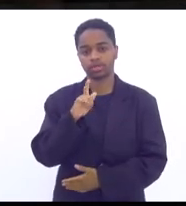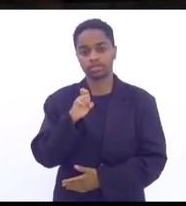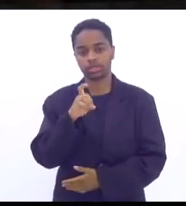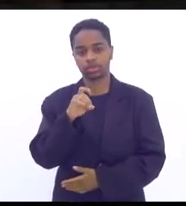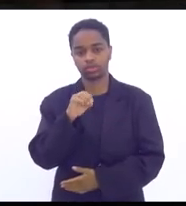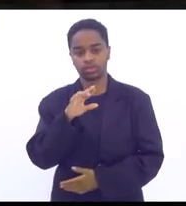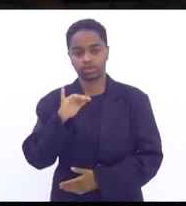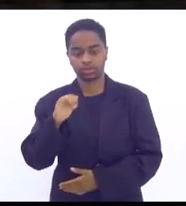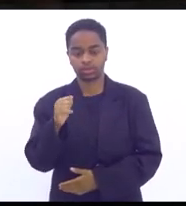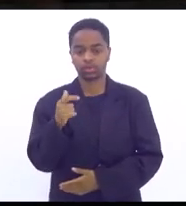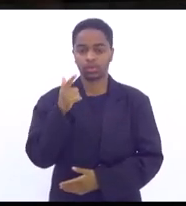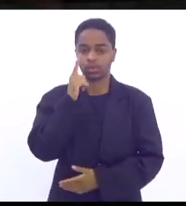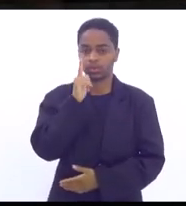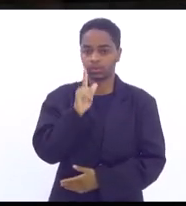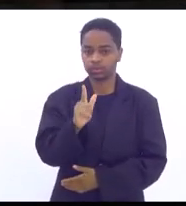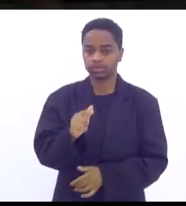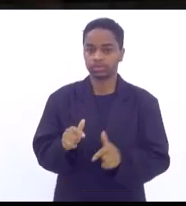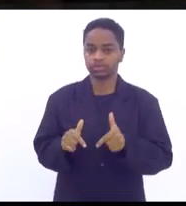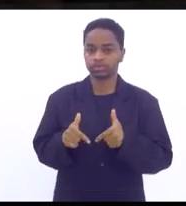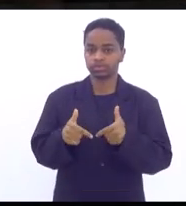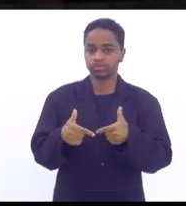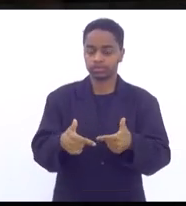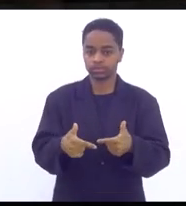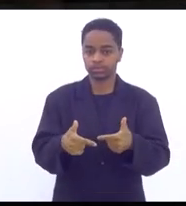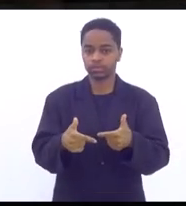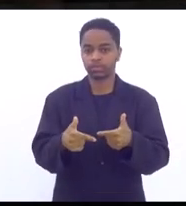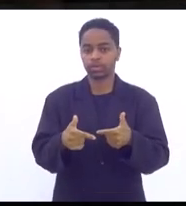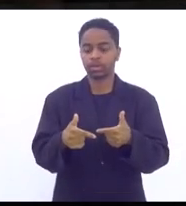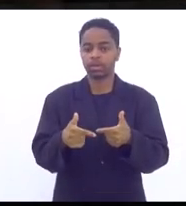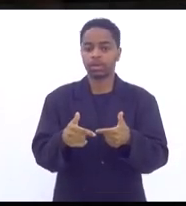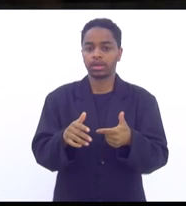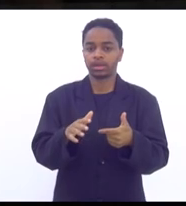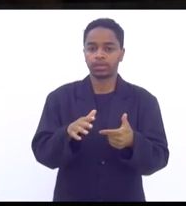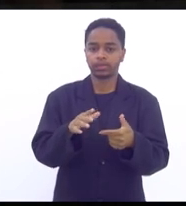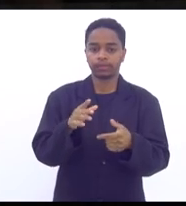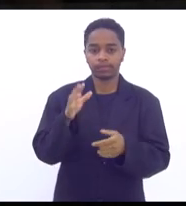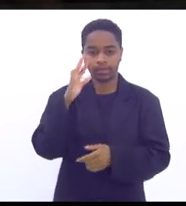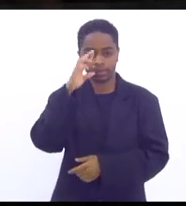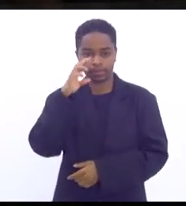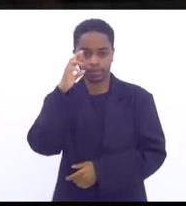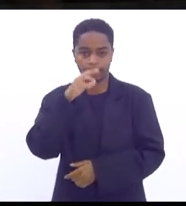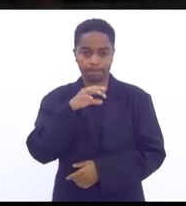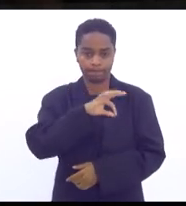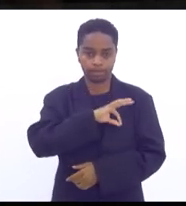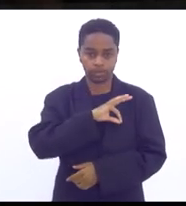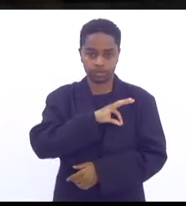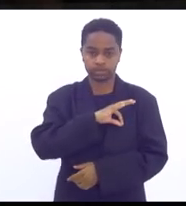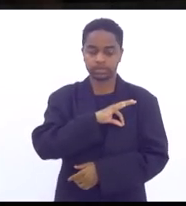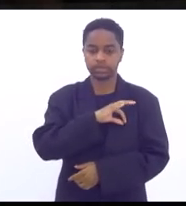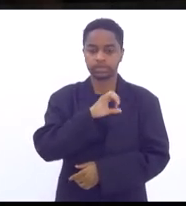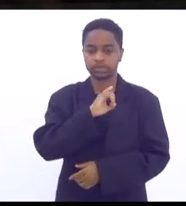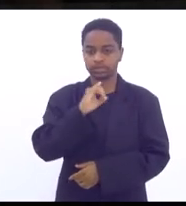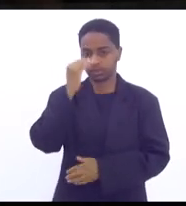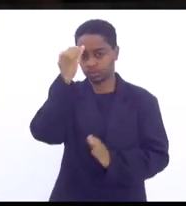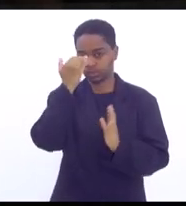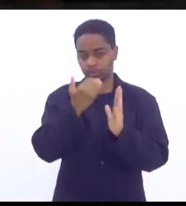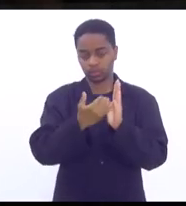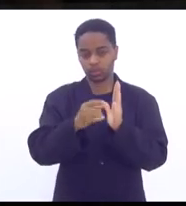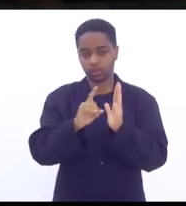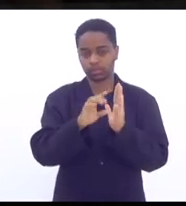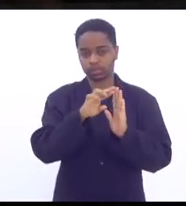poder fazer a correição naqueles policiais que têm desvio de